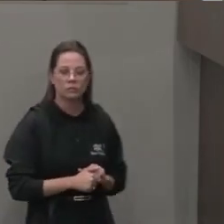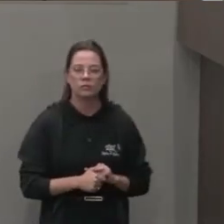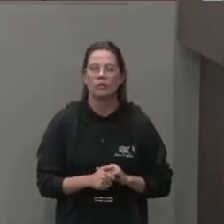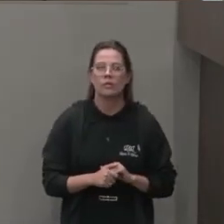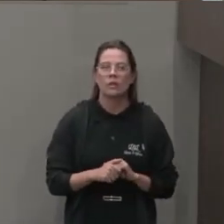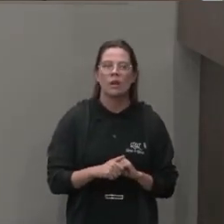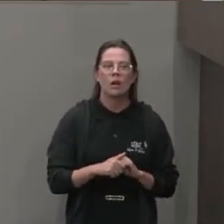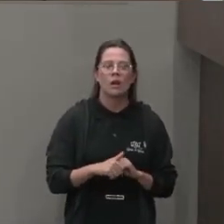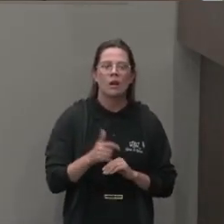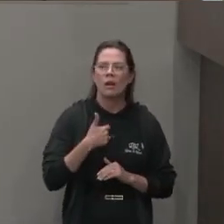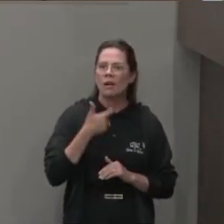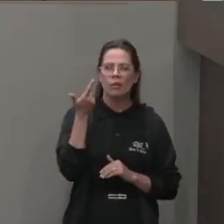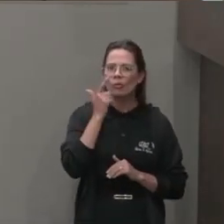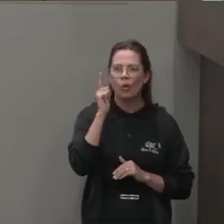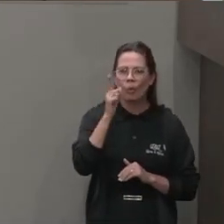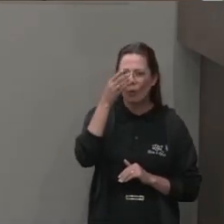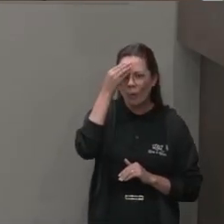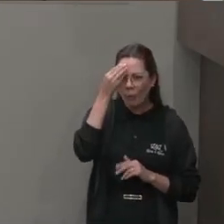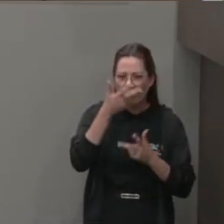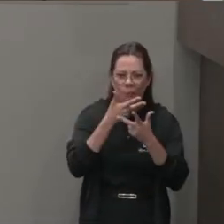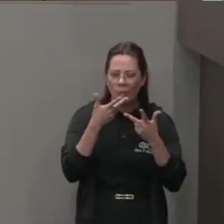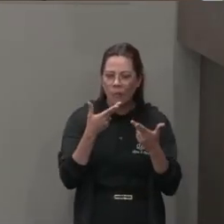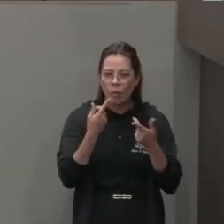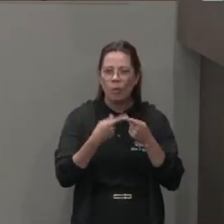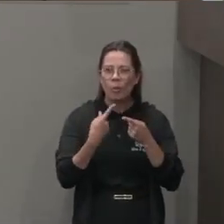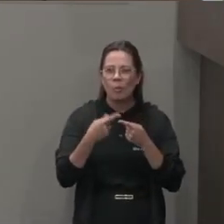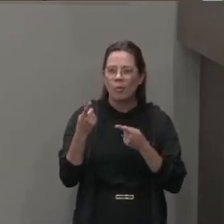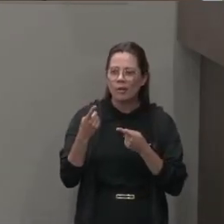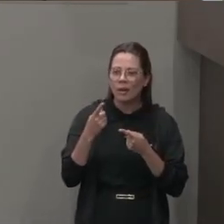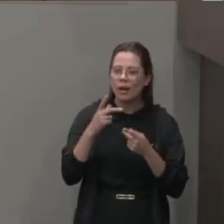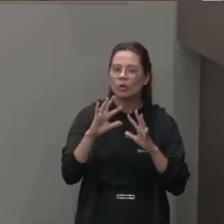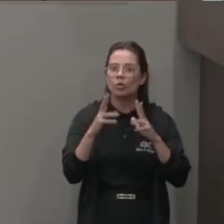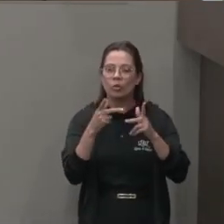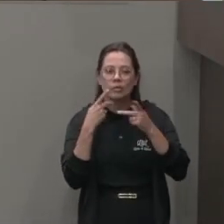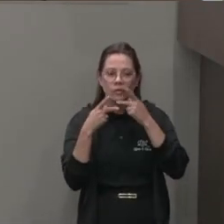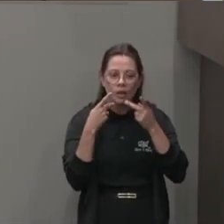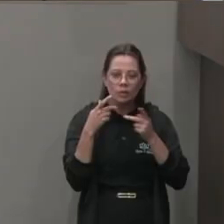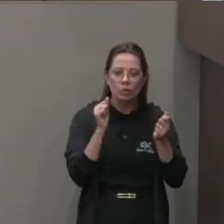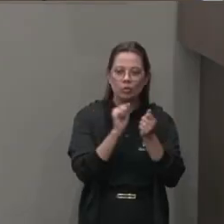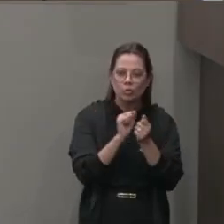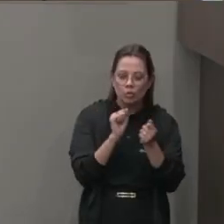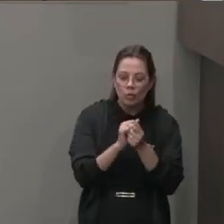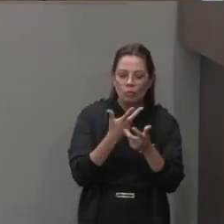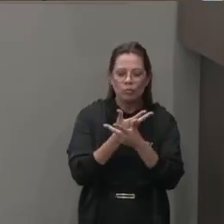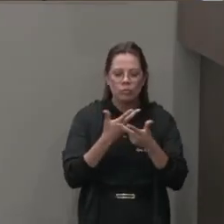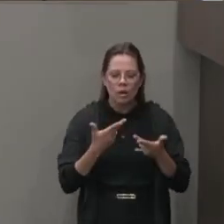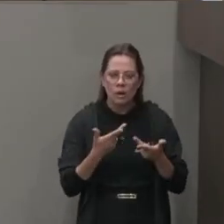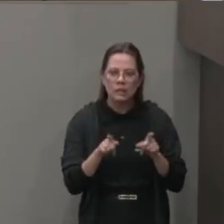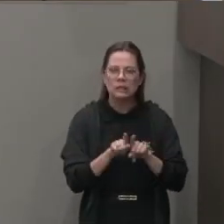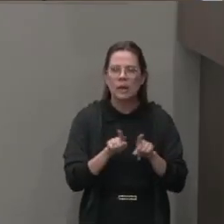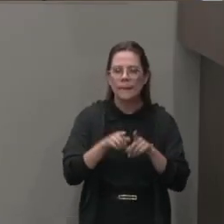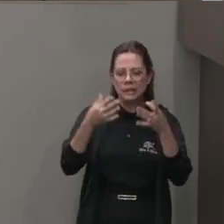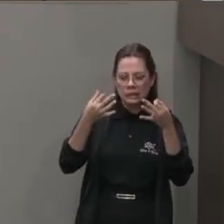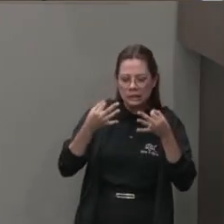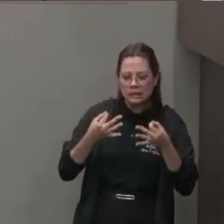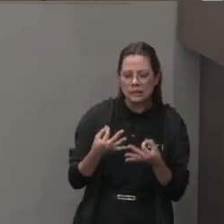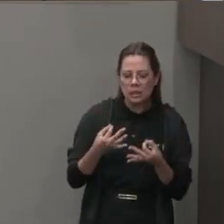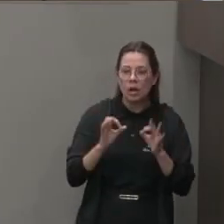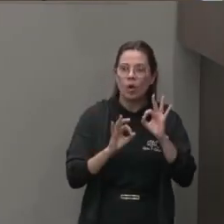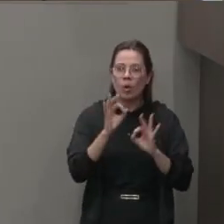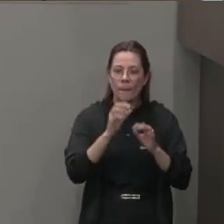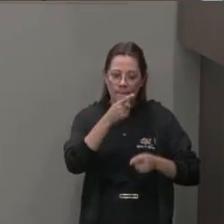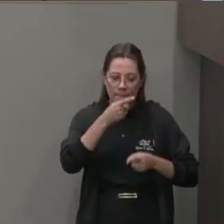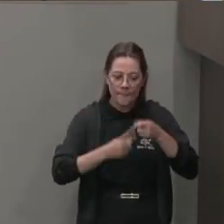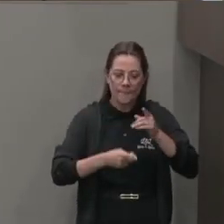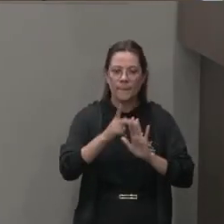propor isso. Então, eu quero dizer que eu sou favorável pelo mérito da discussão, mas que certamente será vetado